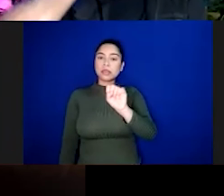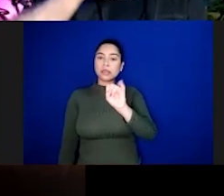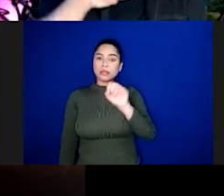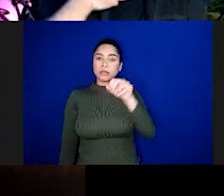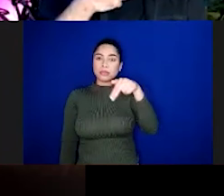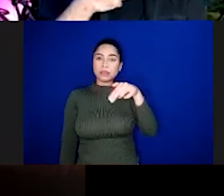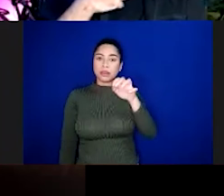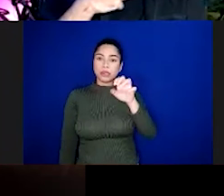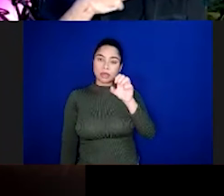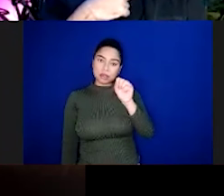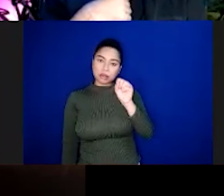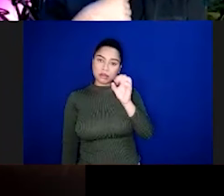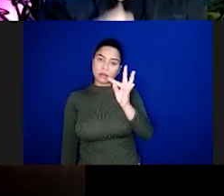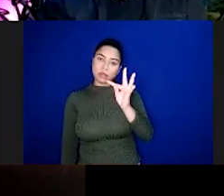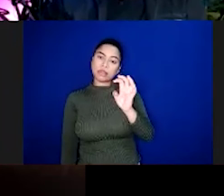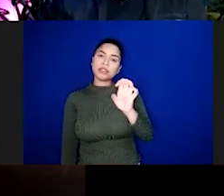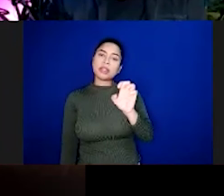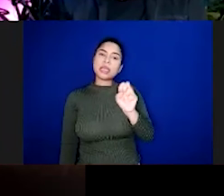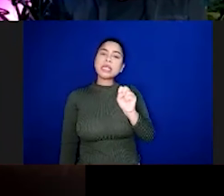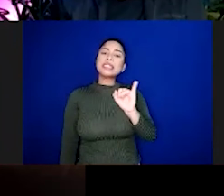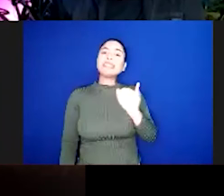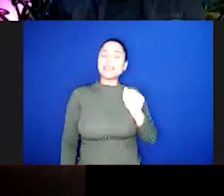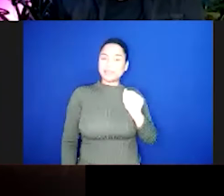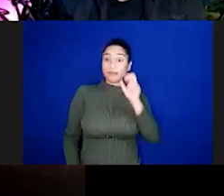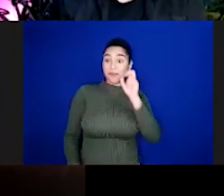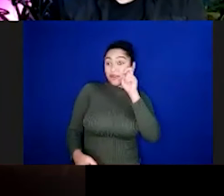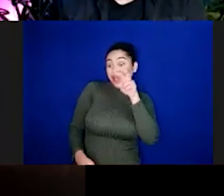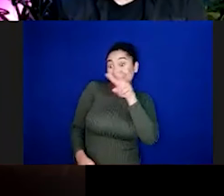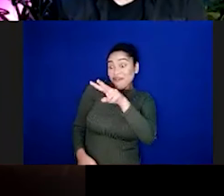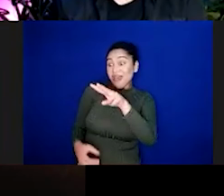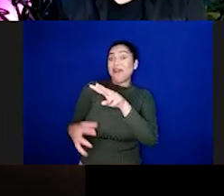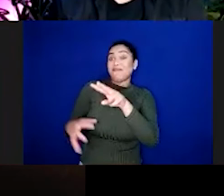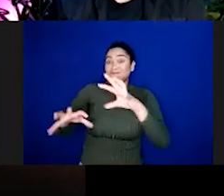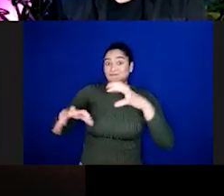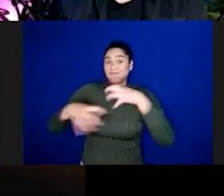ou isso trinta e não ouvir isso